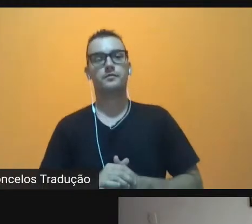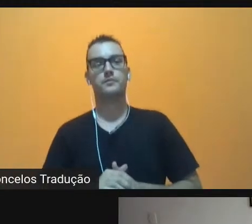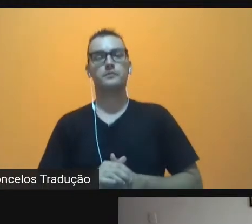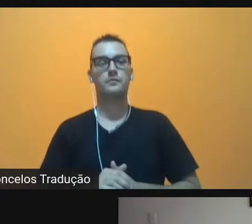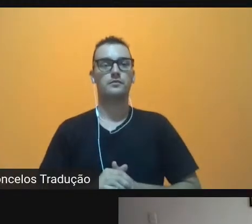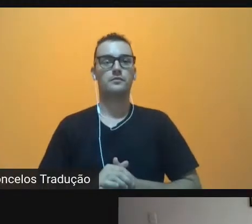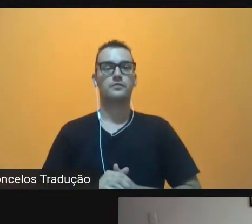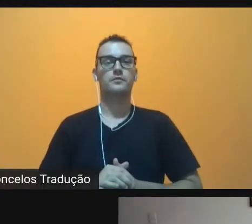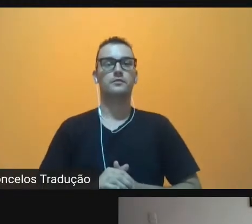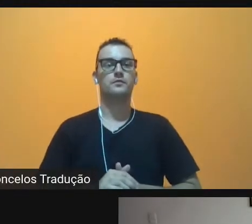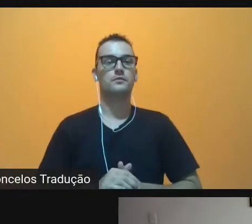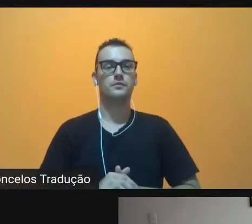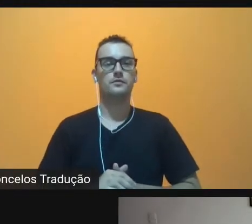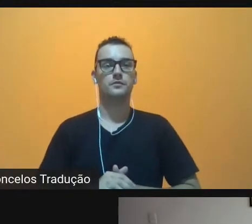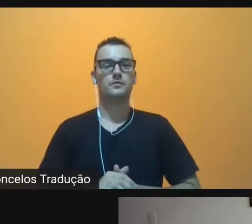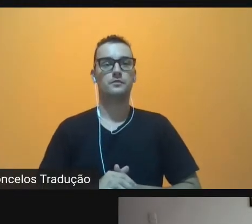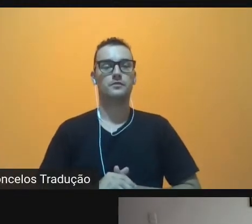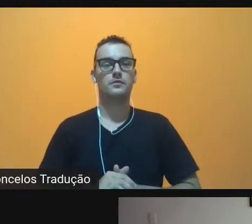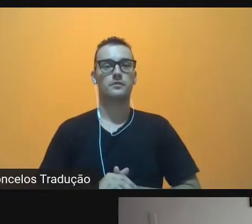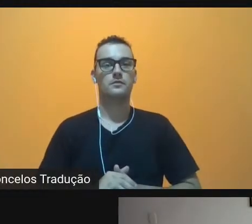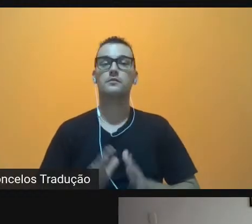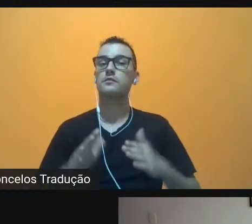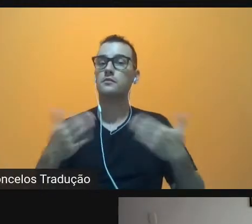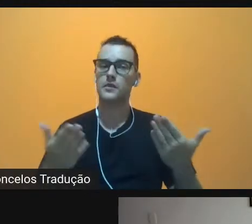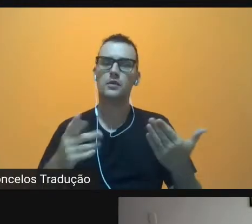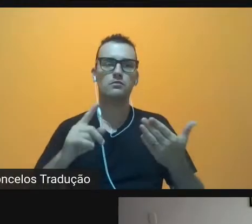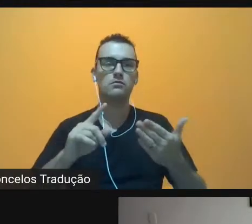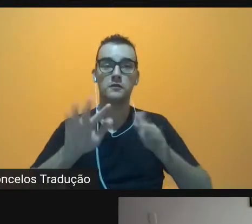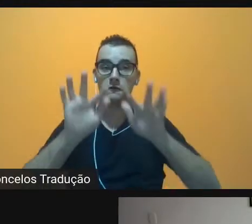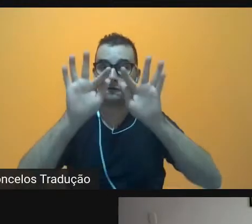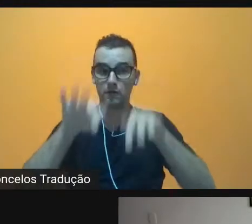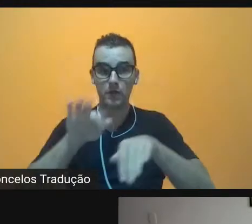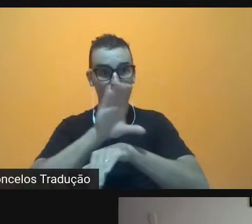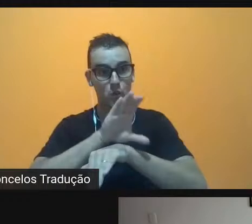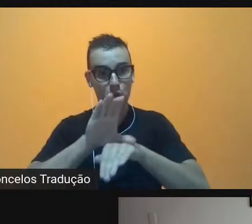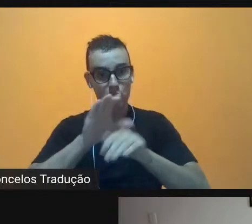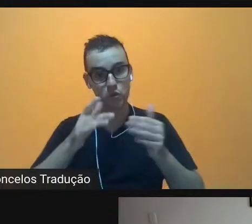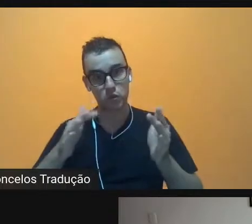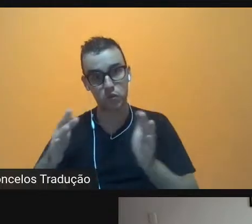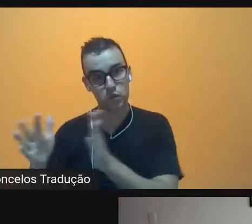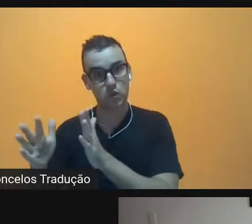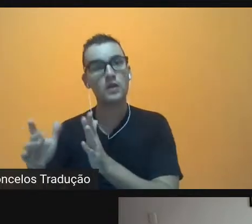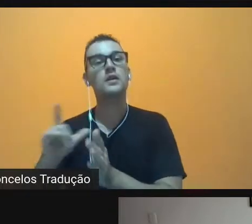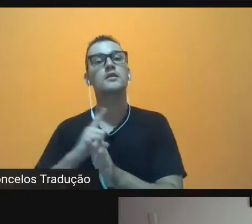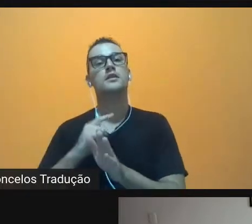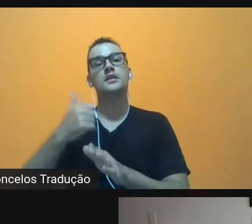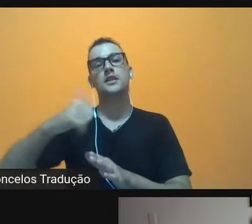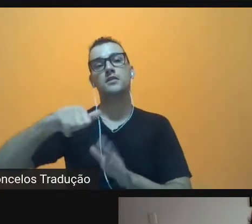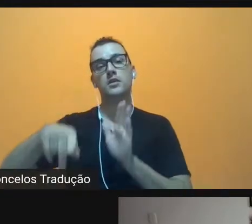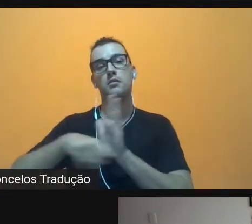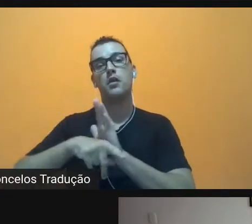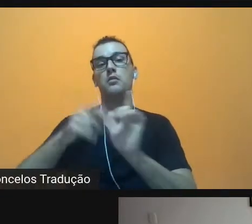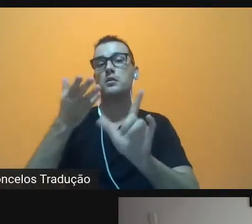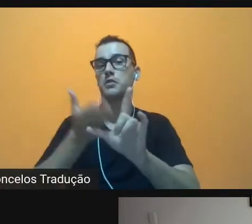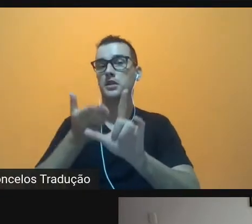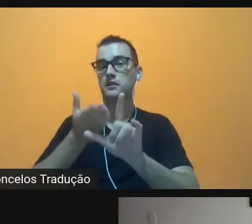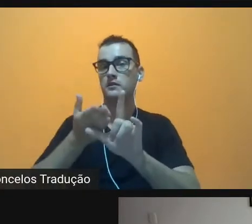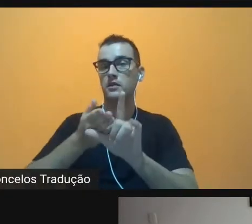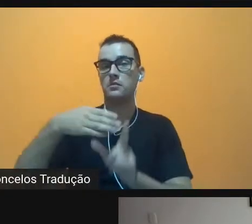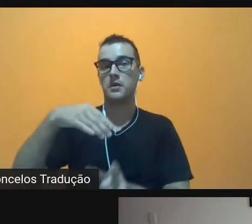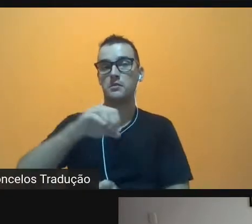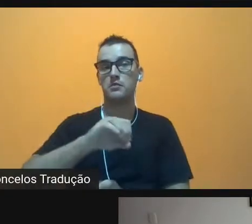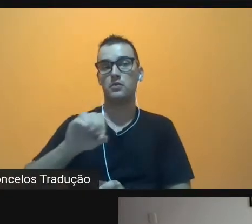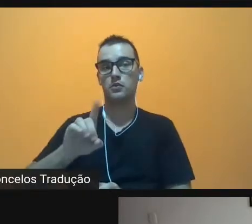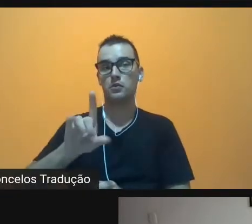a gente fez aí uma avaliação, né, na própria plataforma Moodle, uma avaliação de entrada, outra de